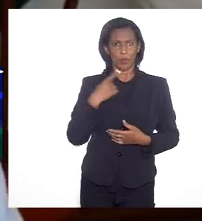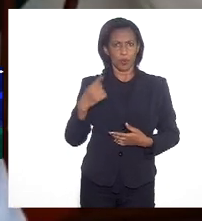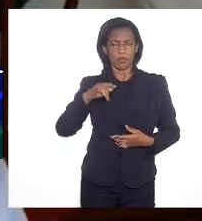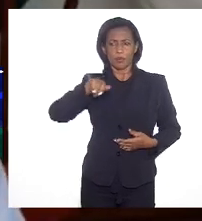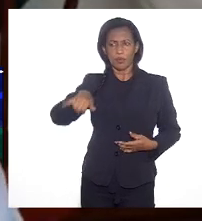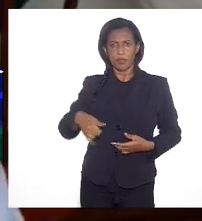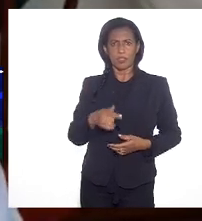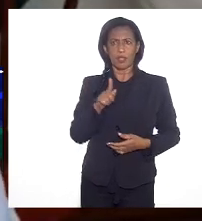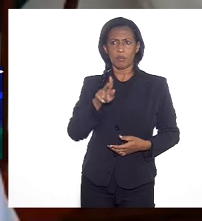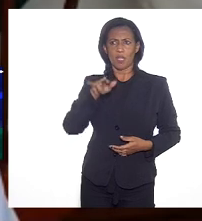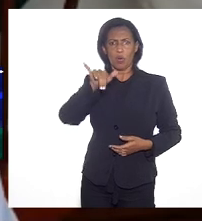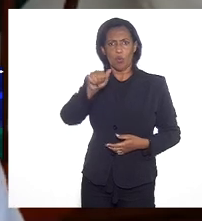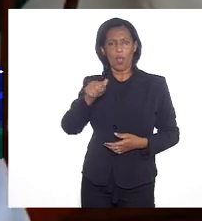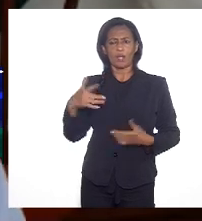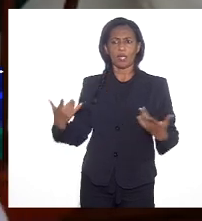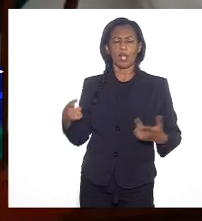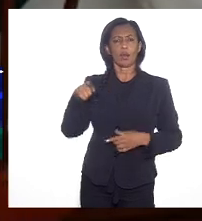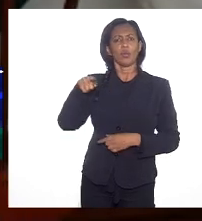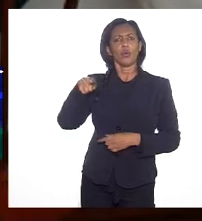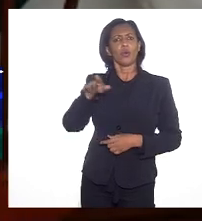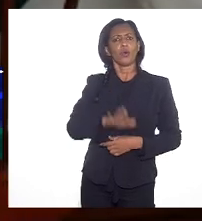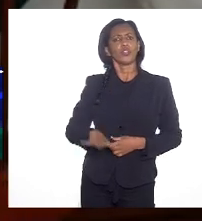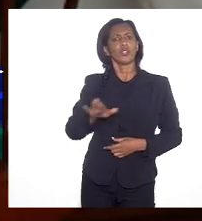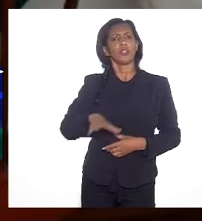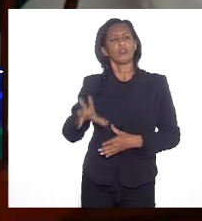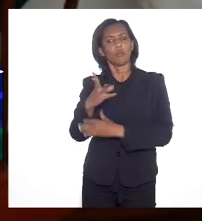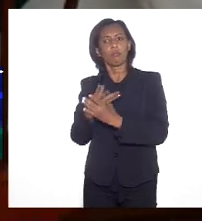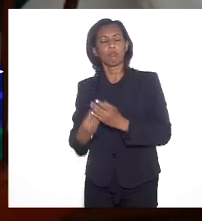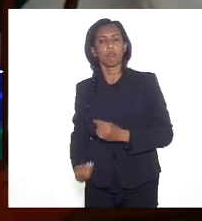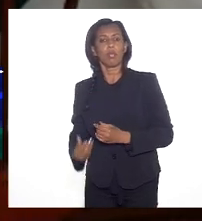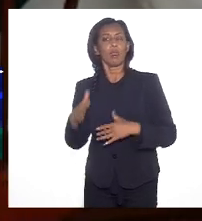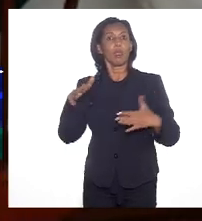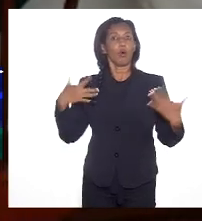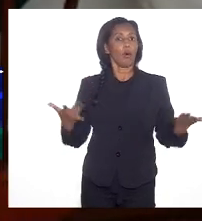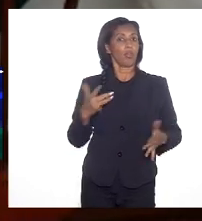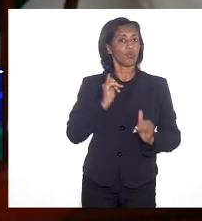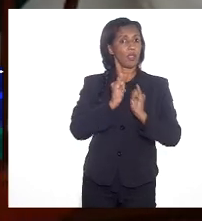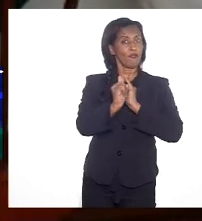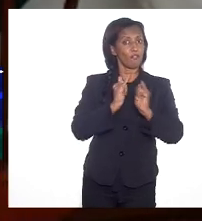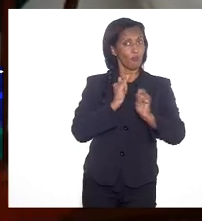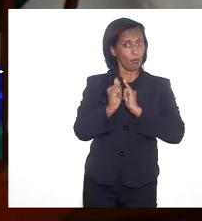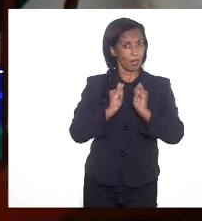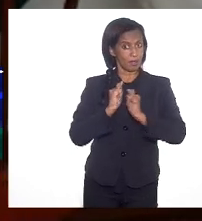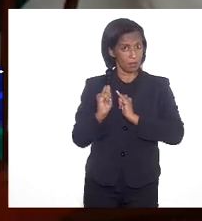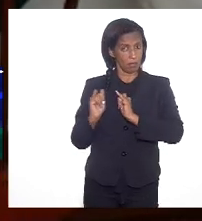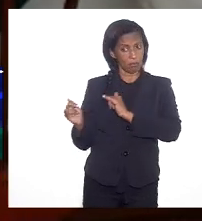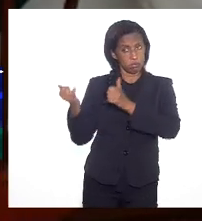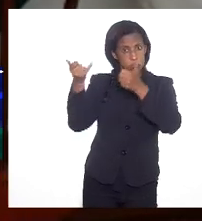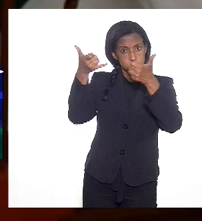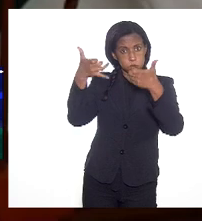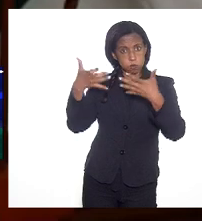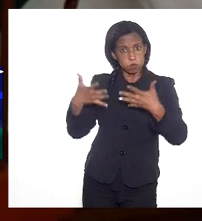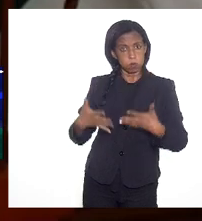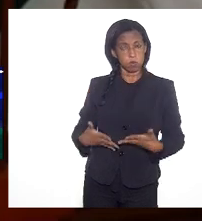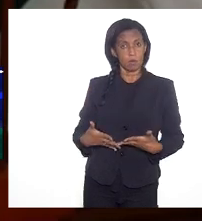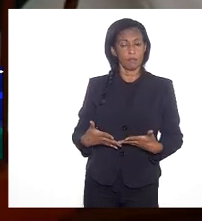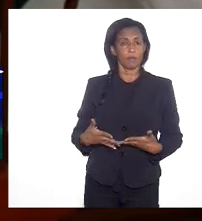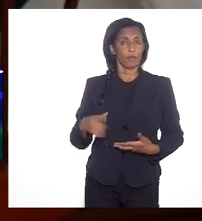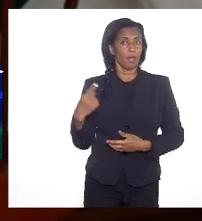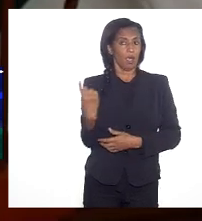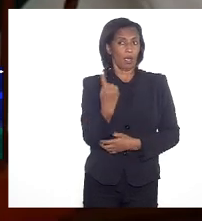das crianças desaparecidas. Eu acho que a informação, se ela for difundida, a única coisa que